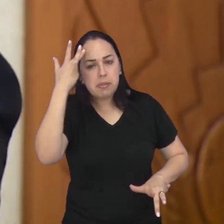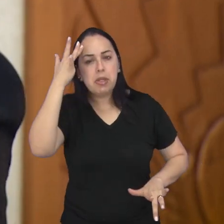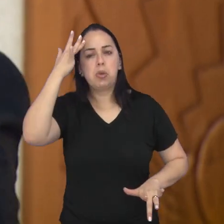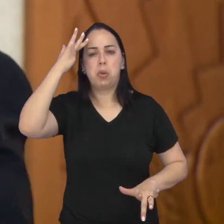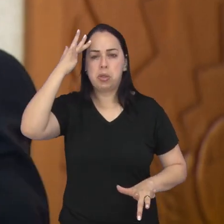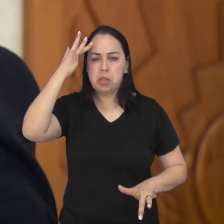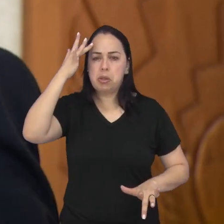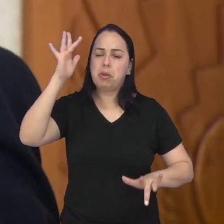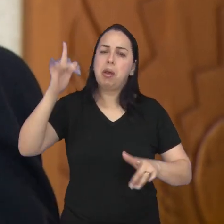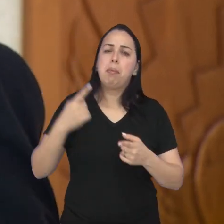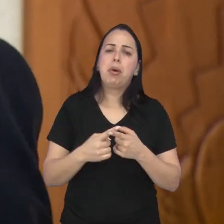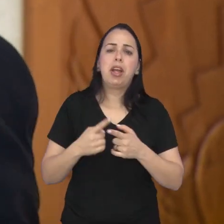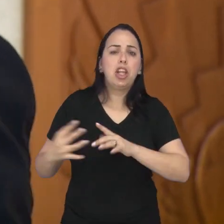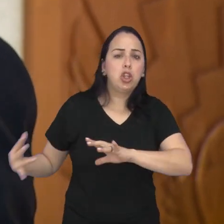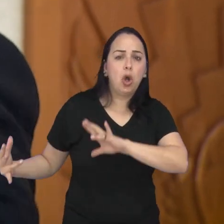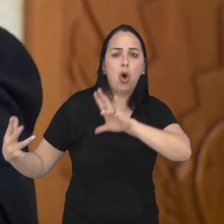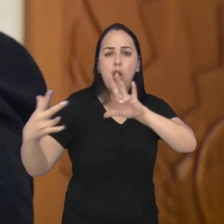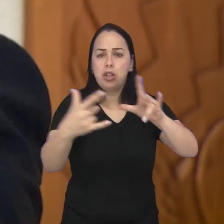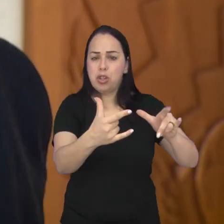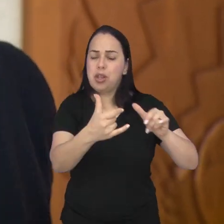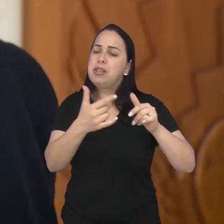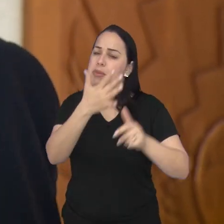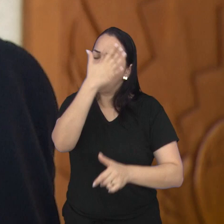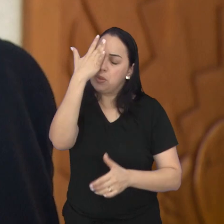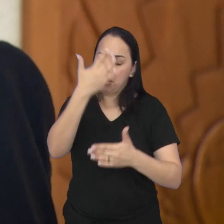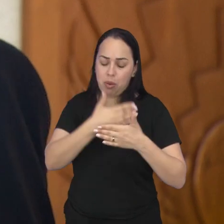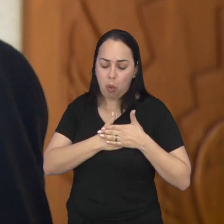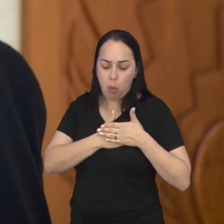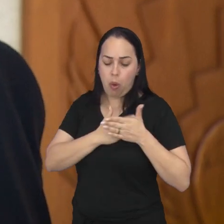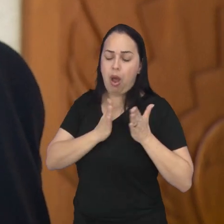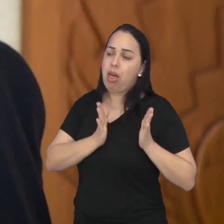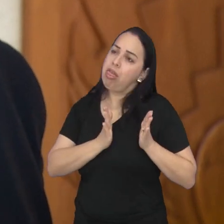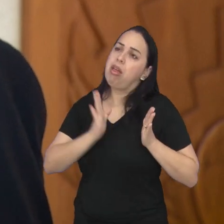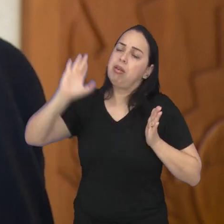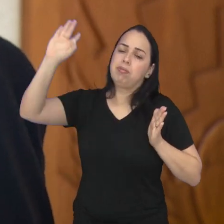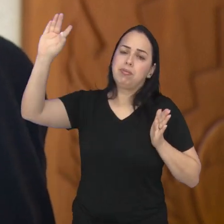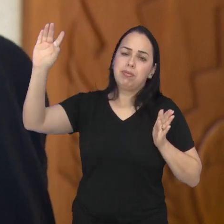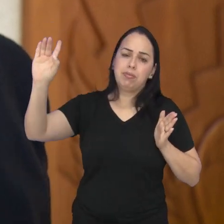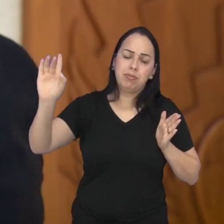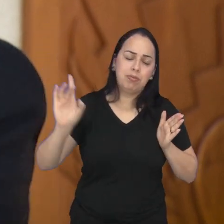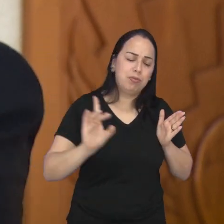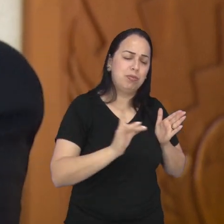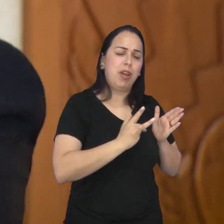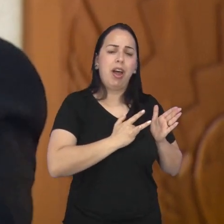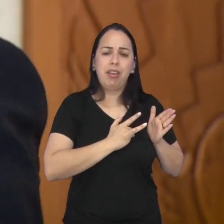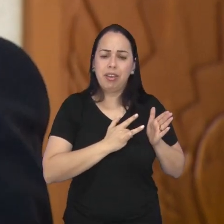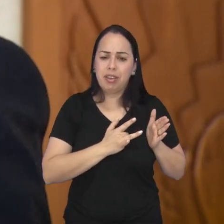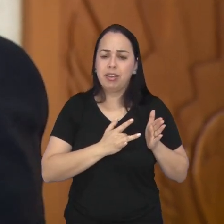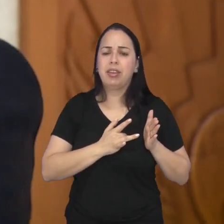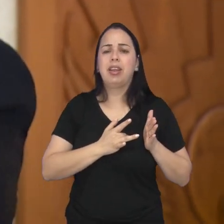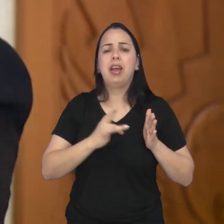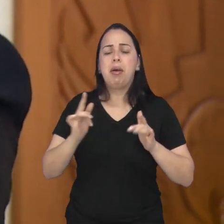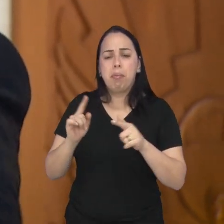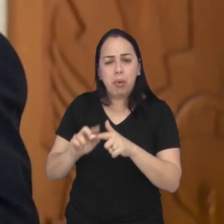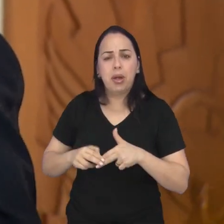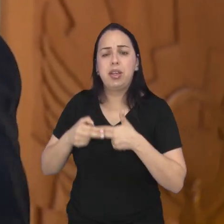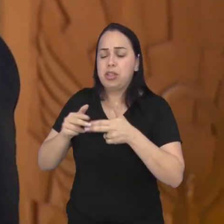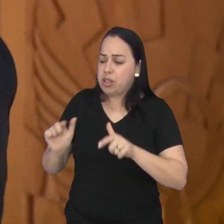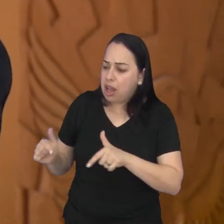de todos, porque todos estão com o coração mais abertos para Deus. Então aí vem